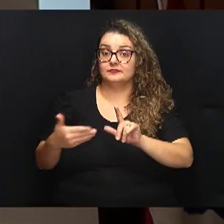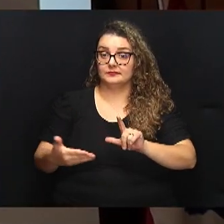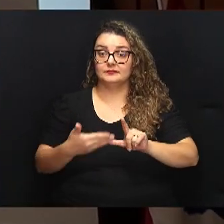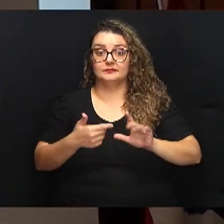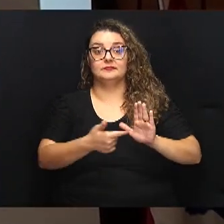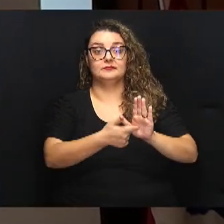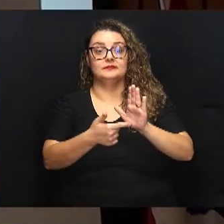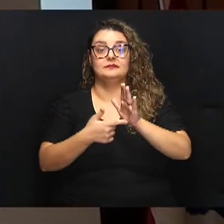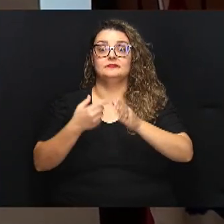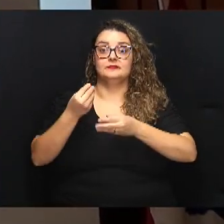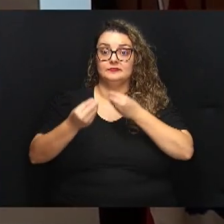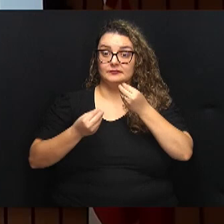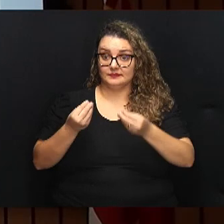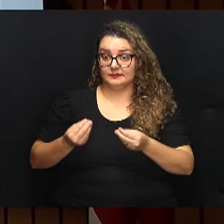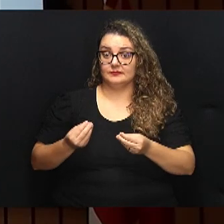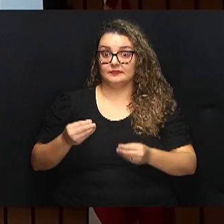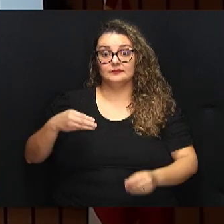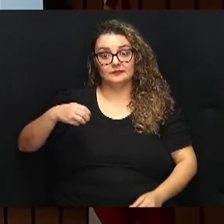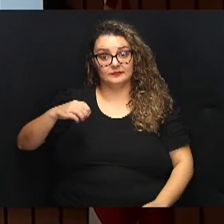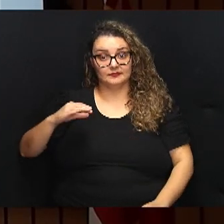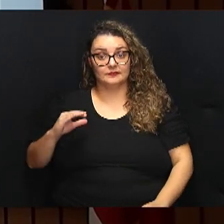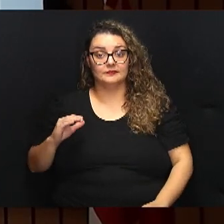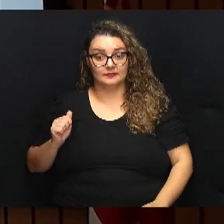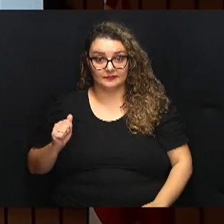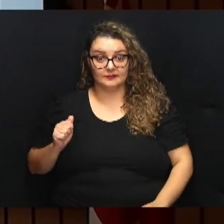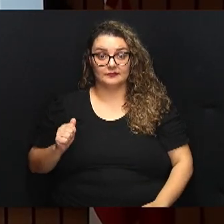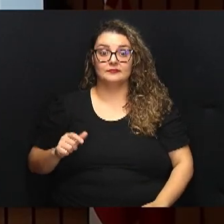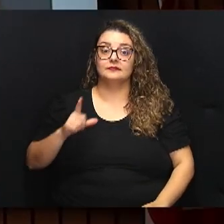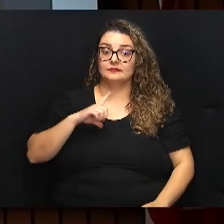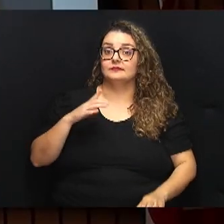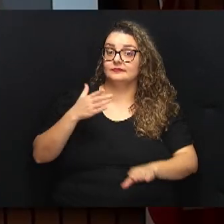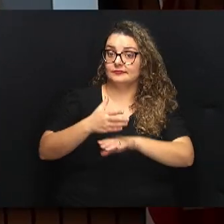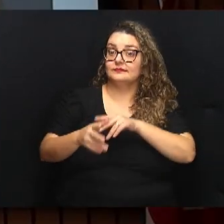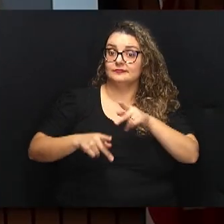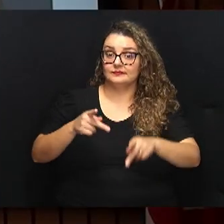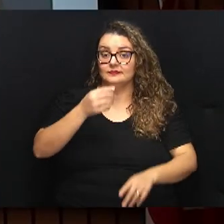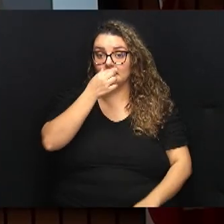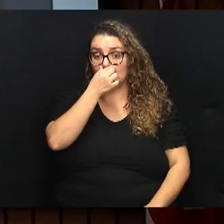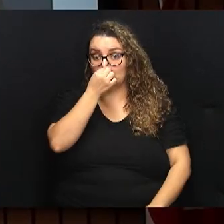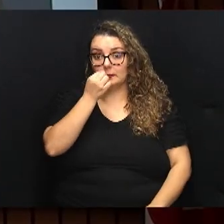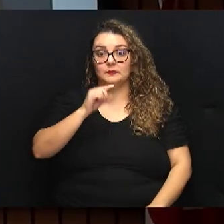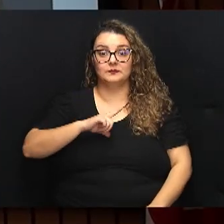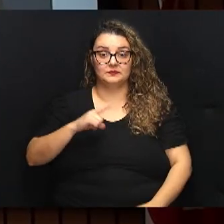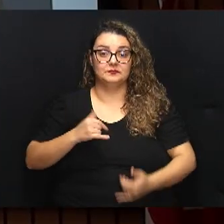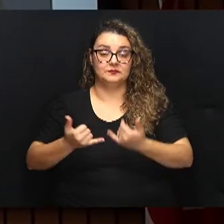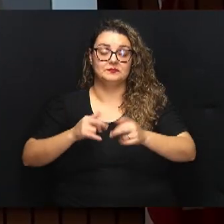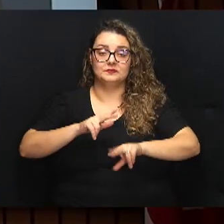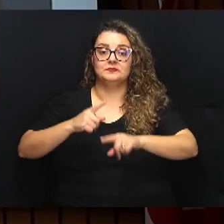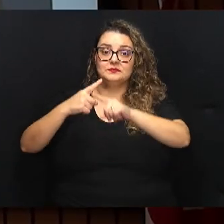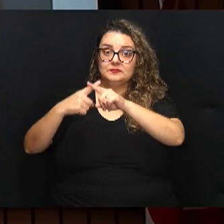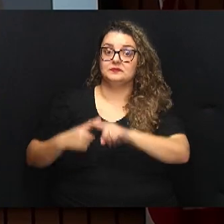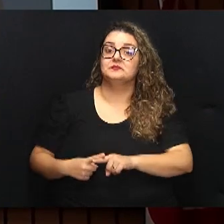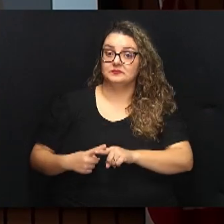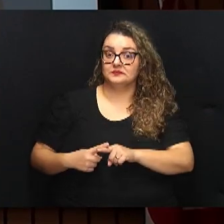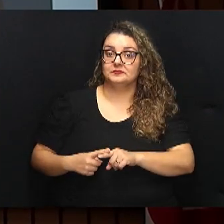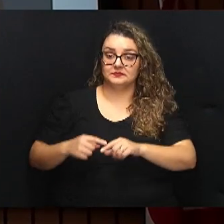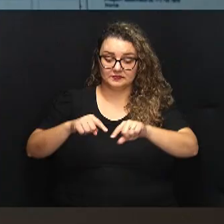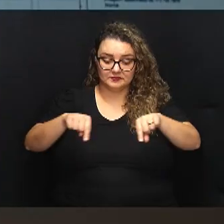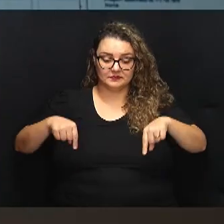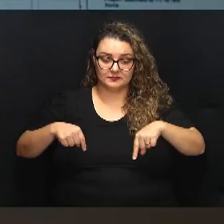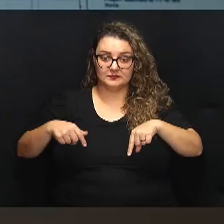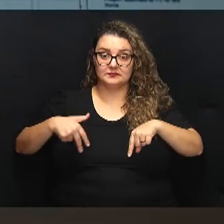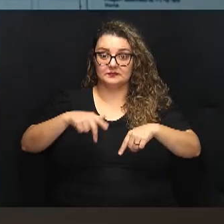mostrando como deve ficar o MECA, que vai ter participação popular. Haverá jogos, competições, cabine para visitantes